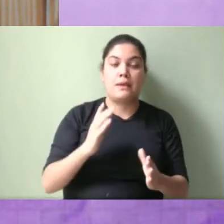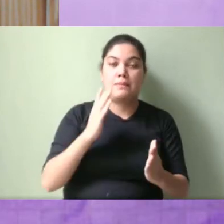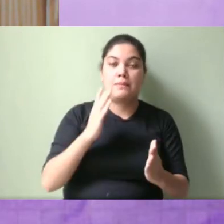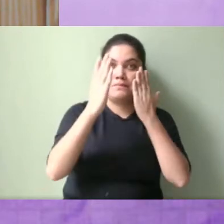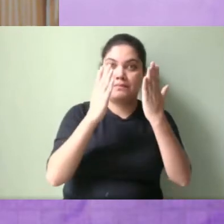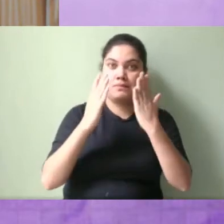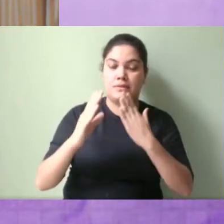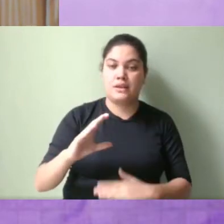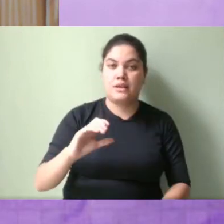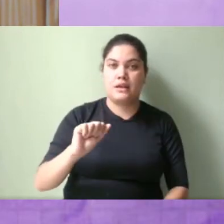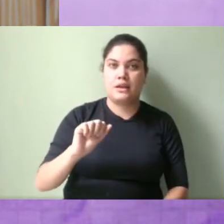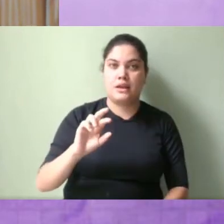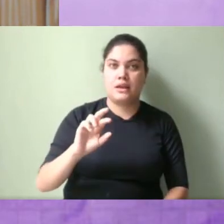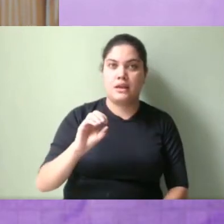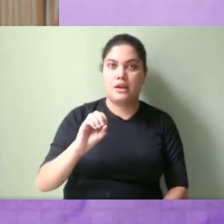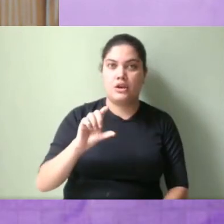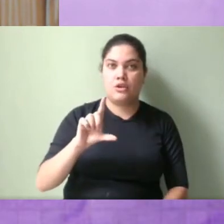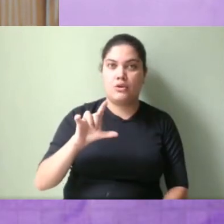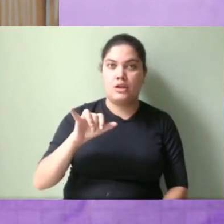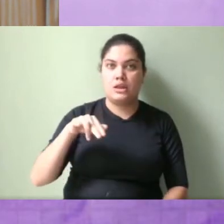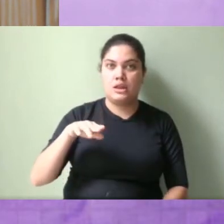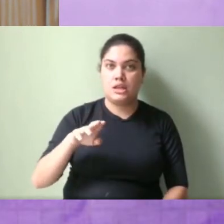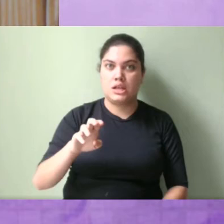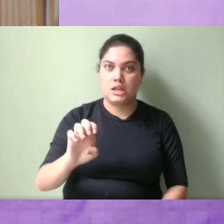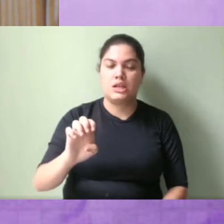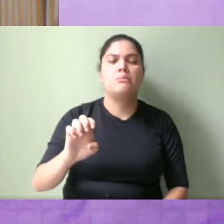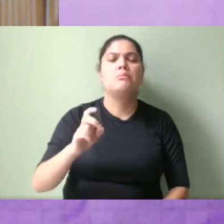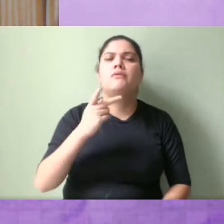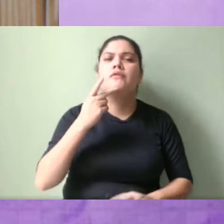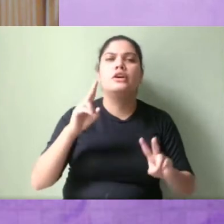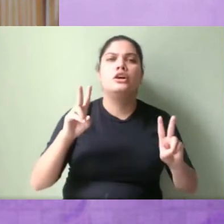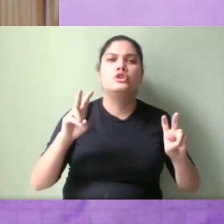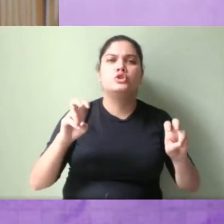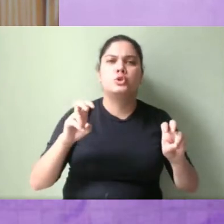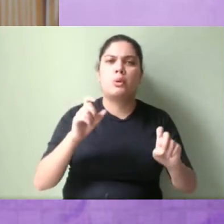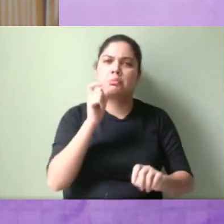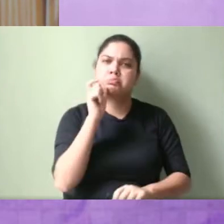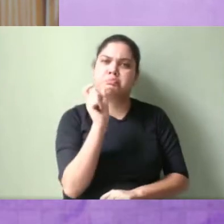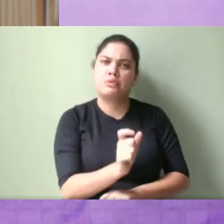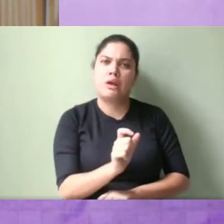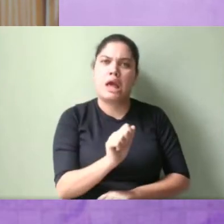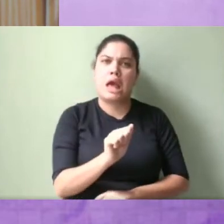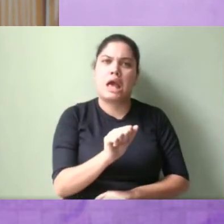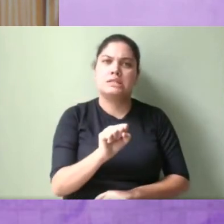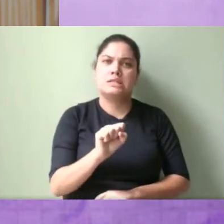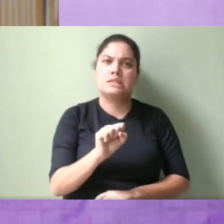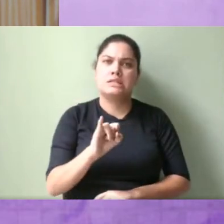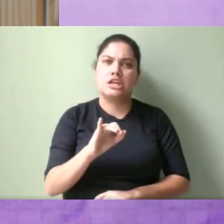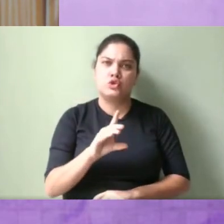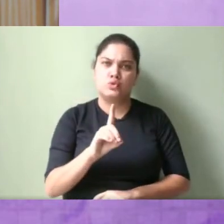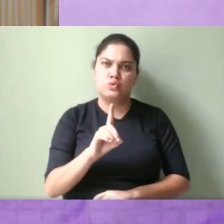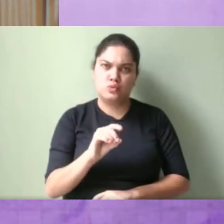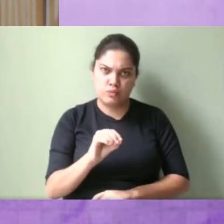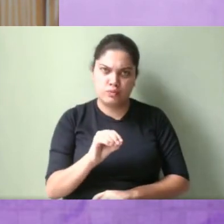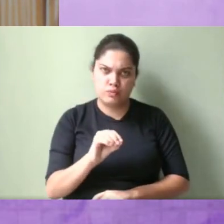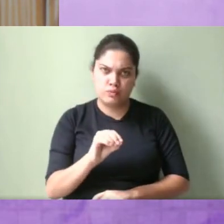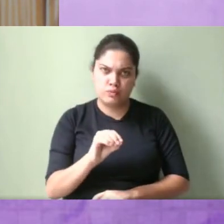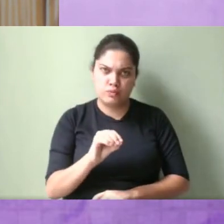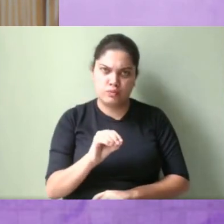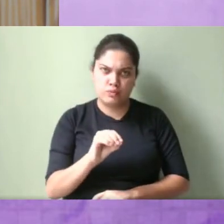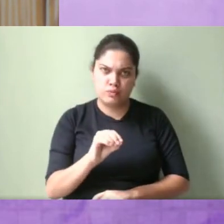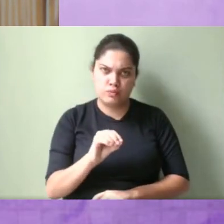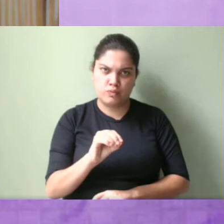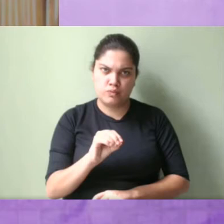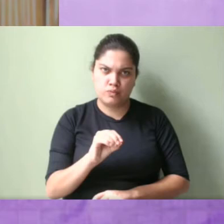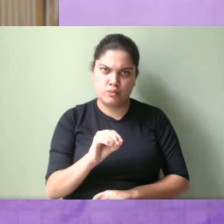Ceilândia, e com a nossa convidada especial, a psicóloga Caroline Bruni, né, para a gente falar